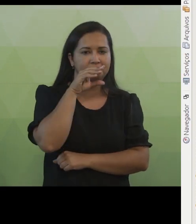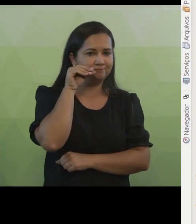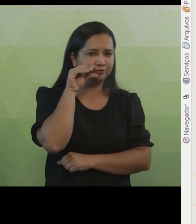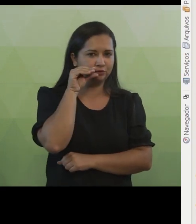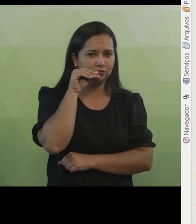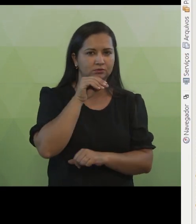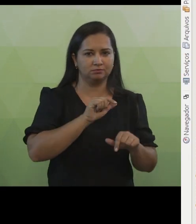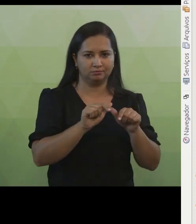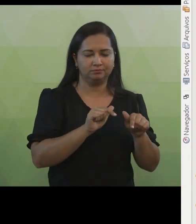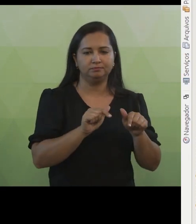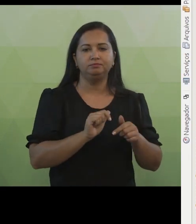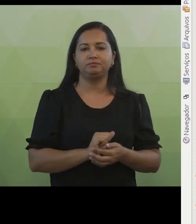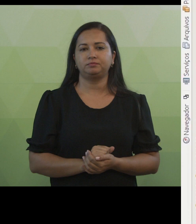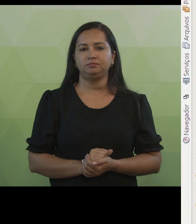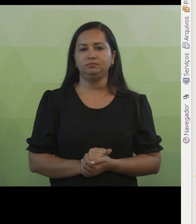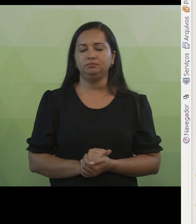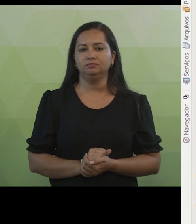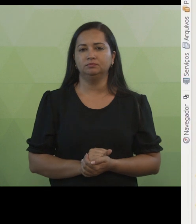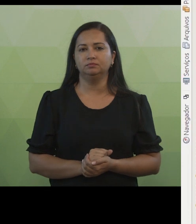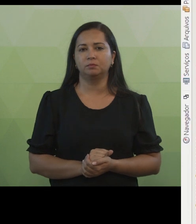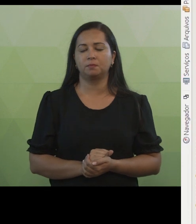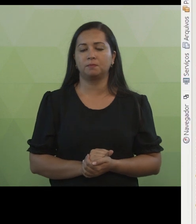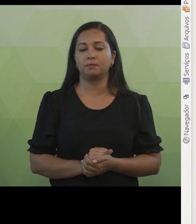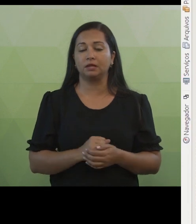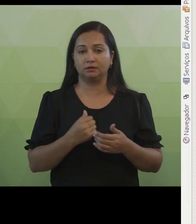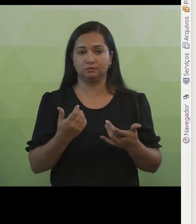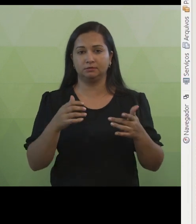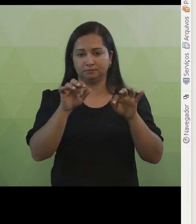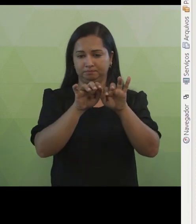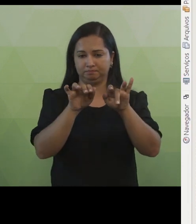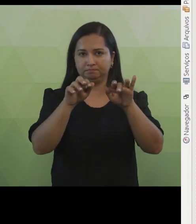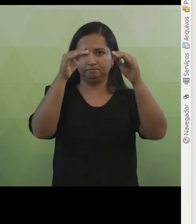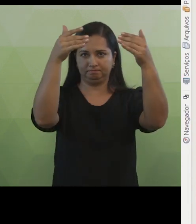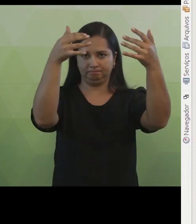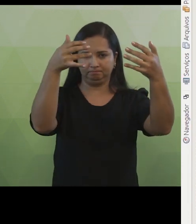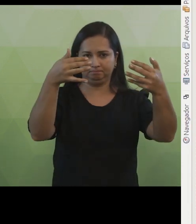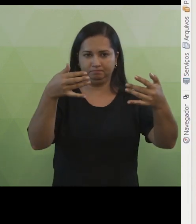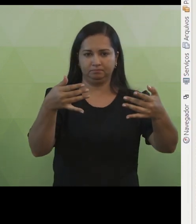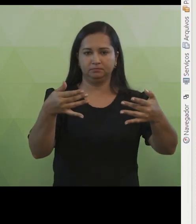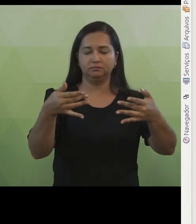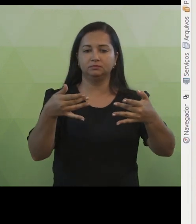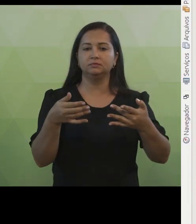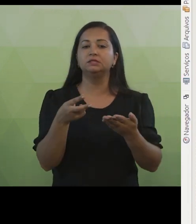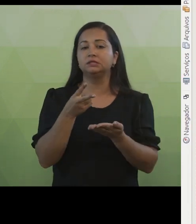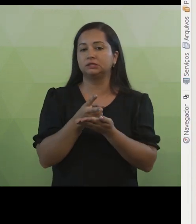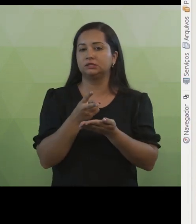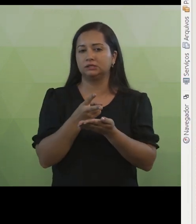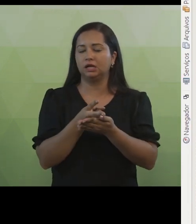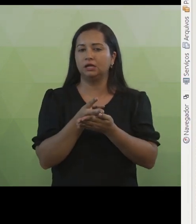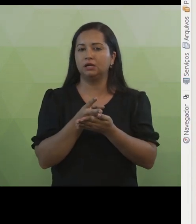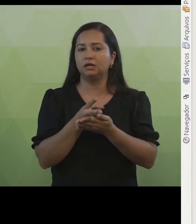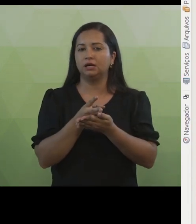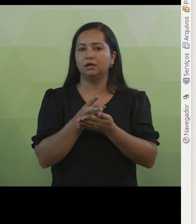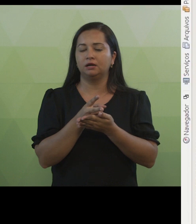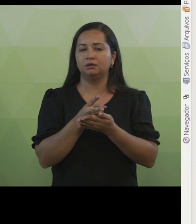da forma que está, toda vez que eu executar